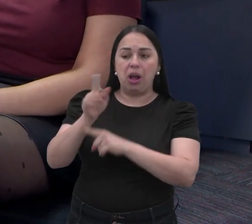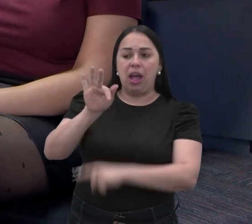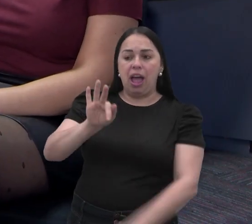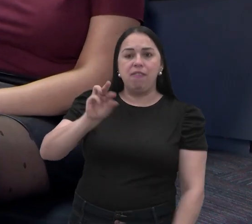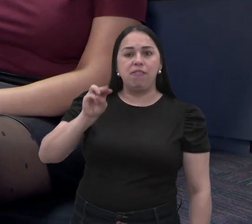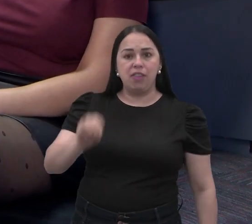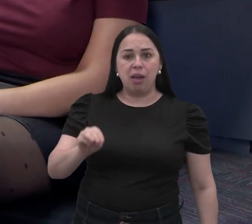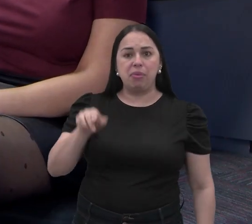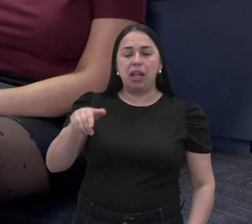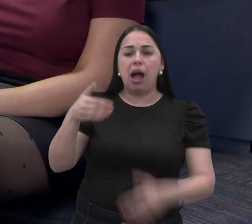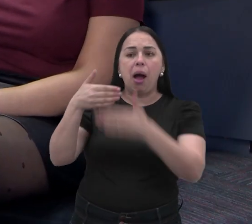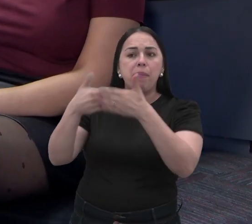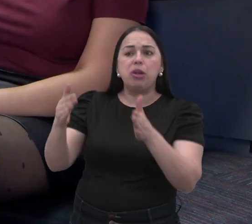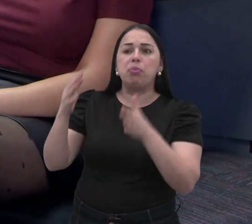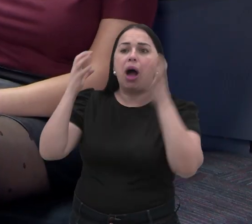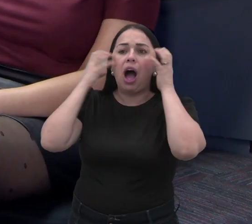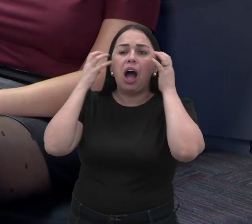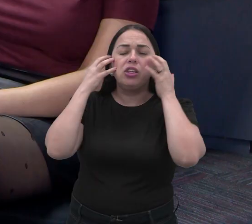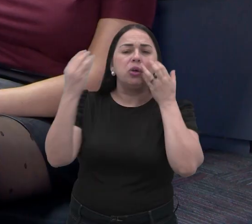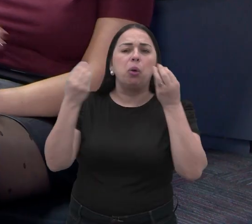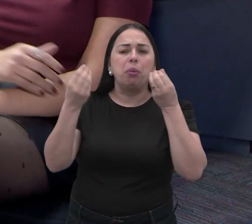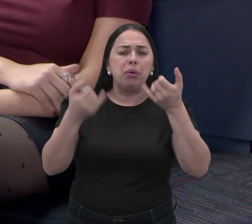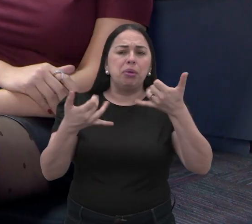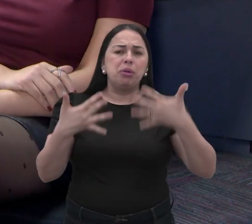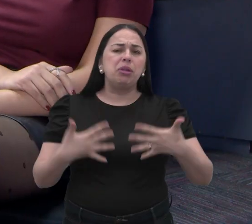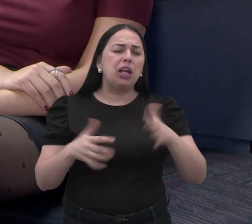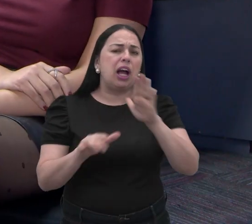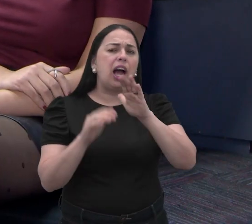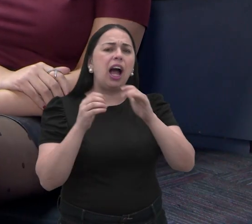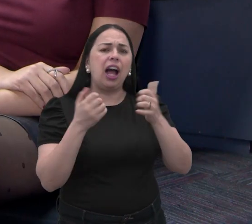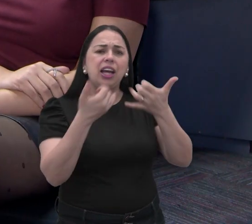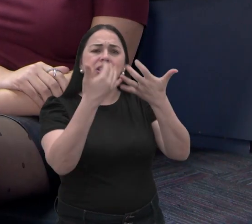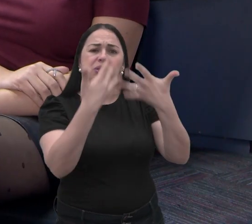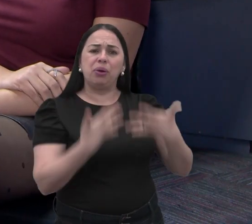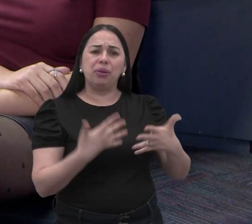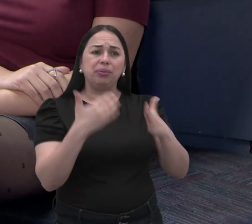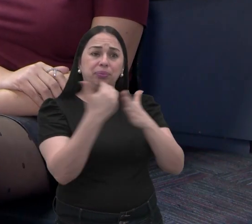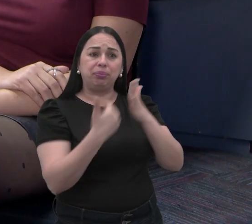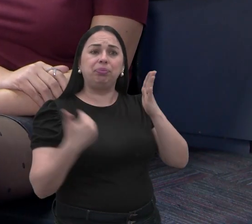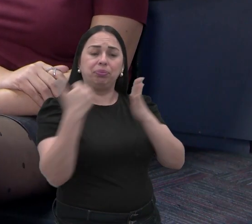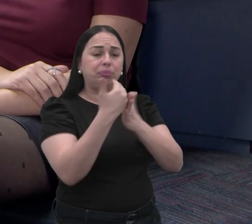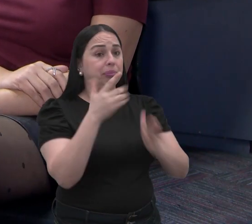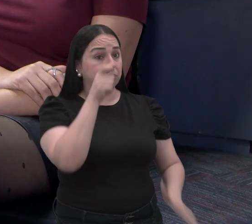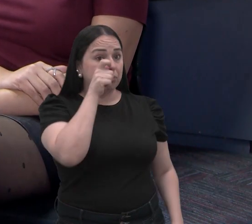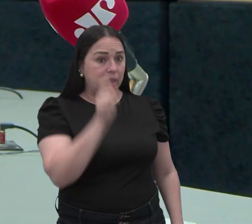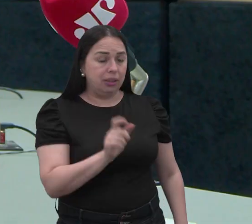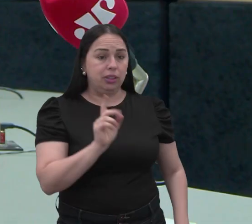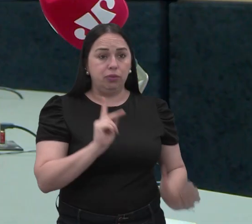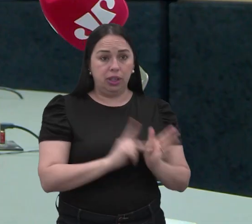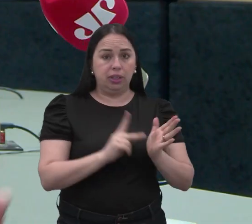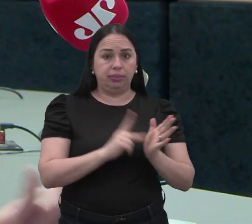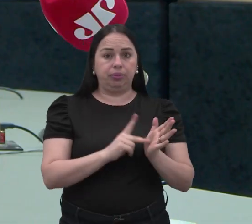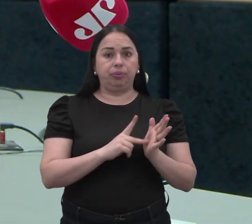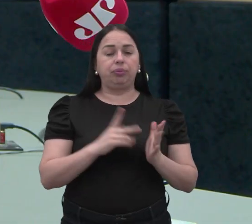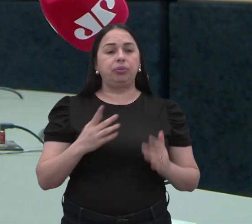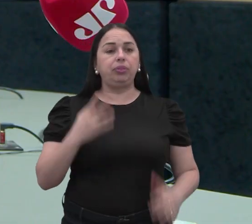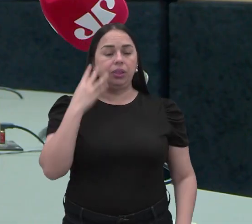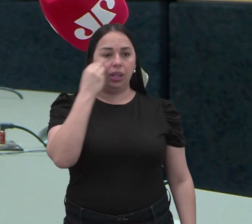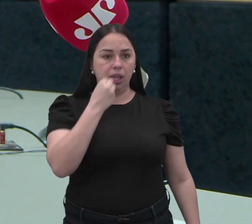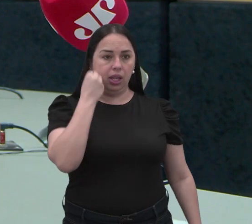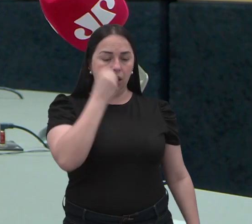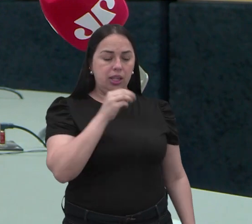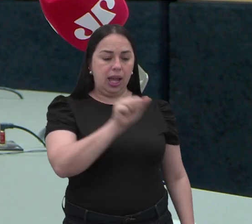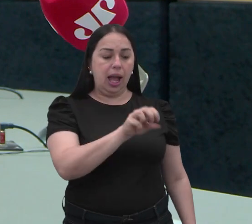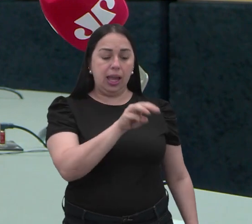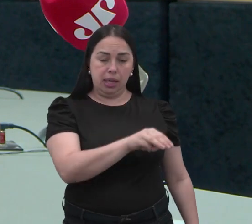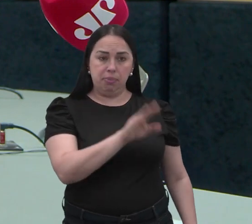uma FM, tá abrindo uma rádio. Como que foi essa história da primeira FM? Foi bem interessante, na verdade, porque eu fui, como a minha